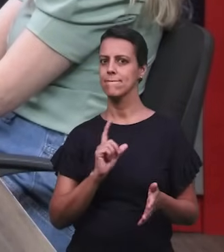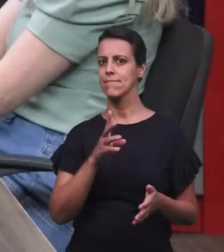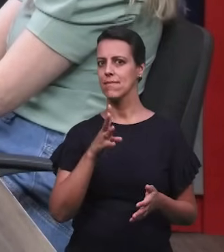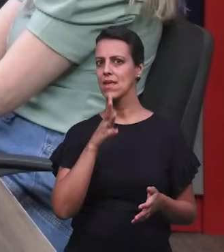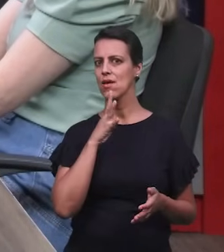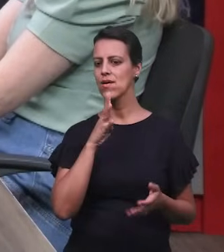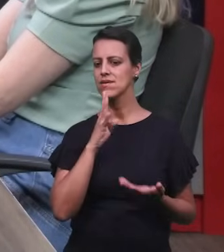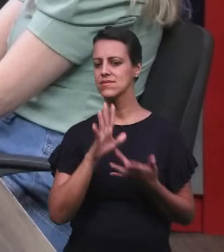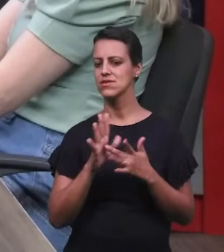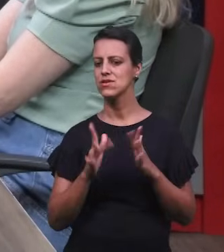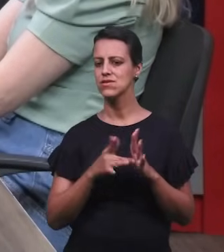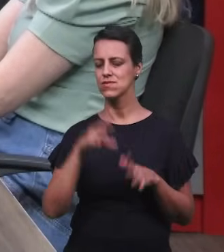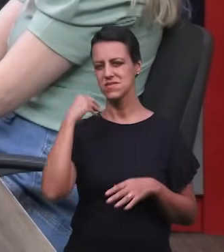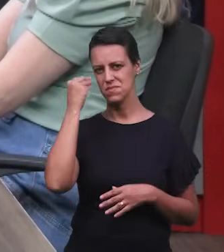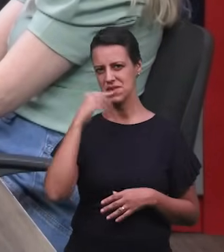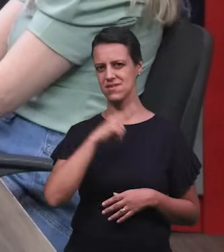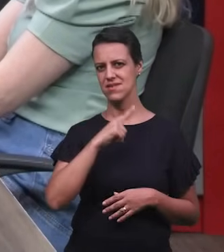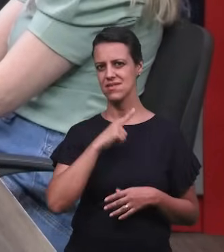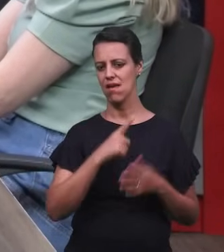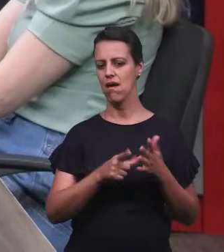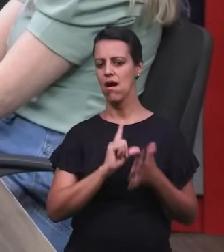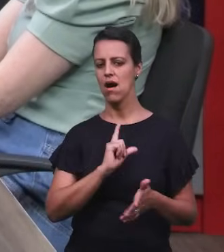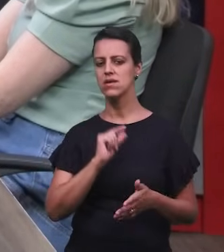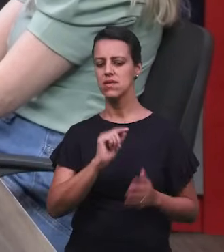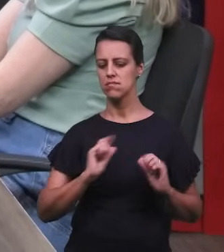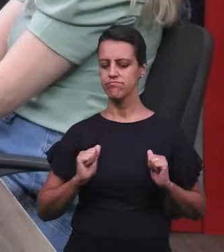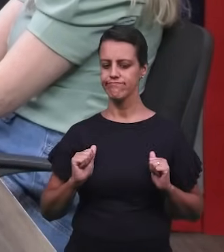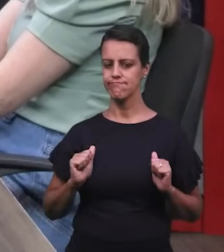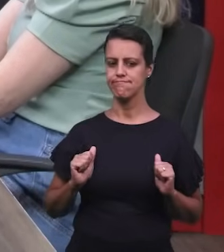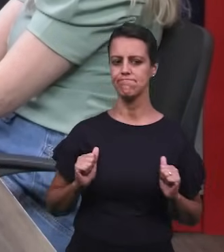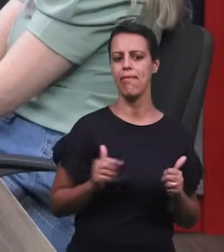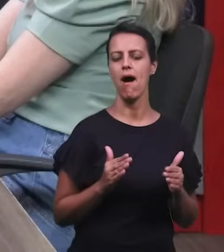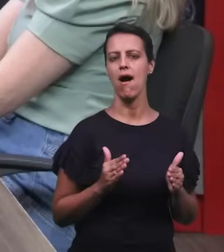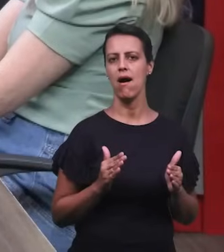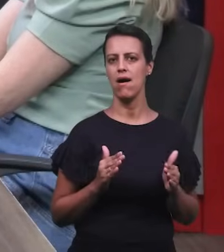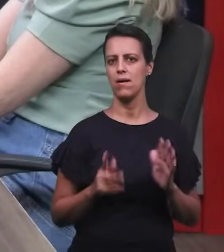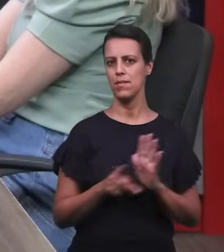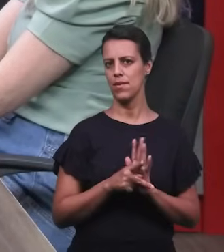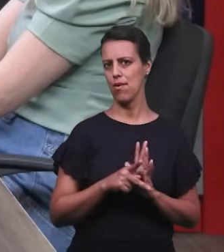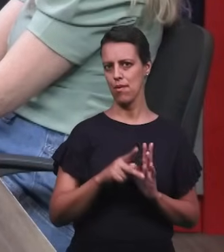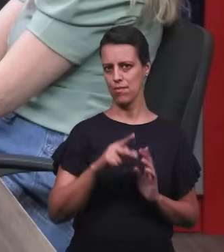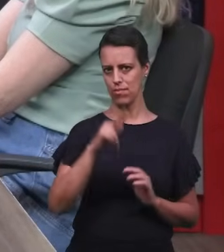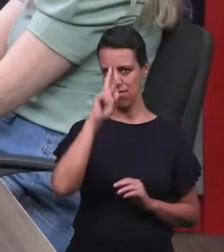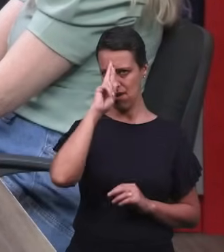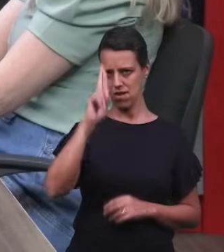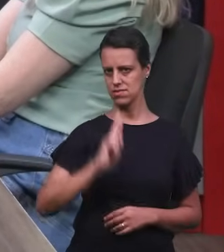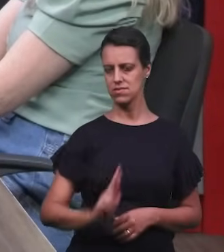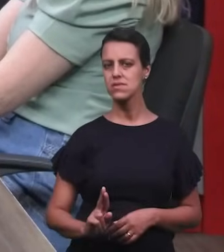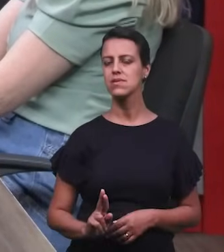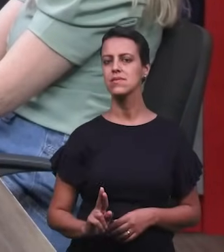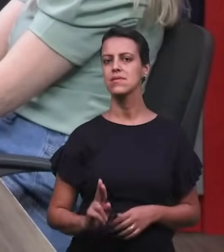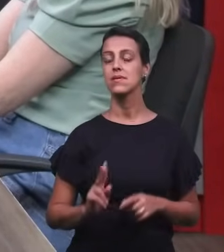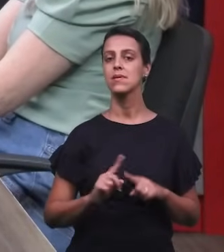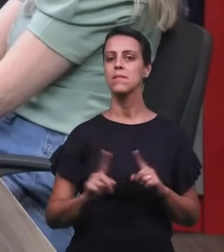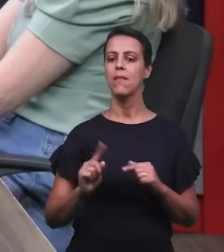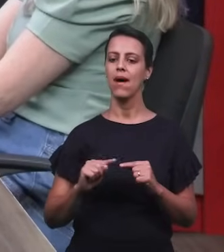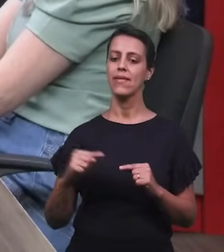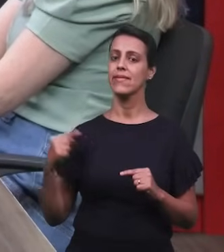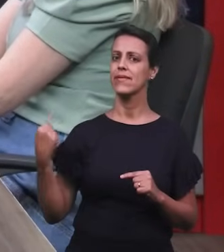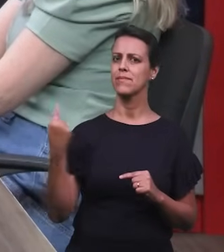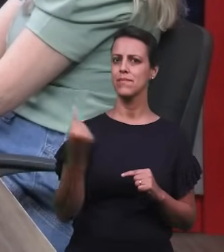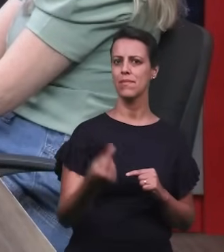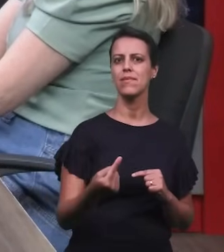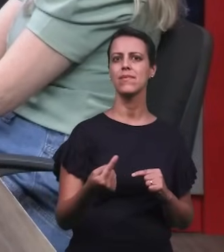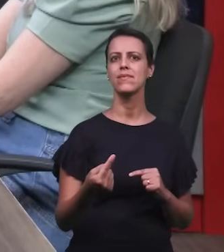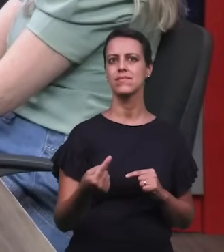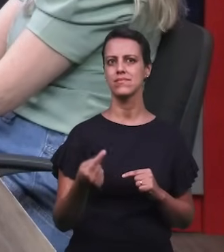para fazer aquilo que era emocional, que era razão, né? Está dentro da razão humana. a emoção também. Sim. Mas aí depois que